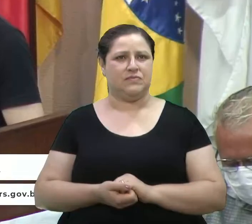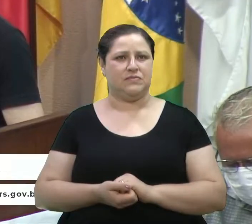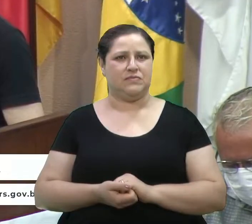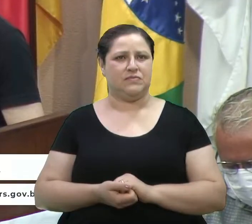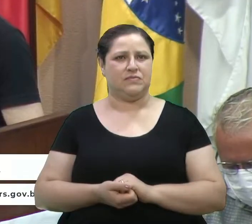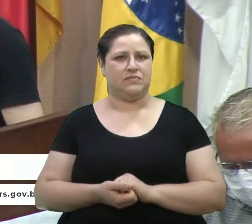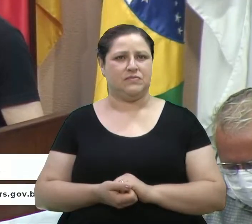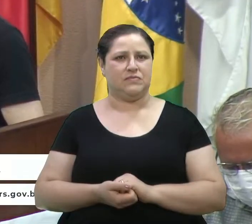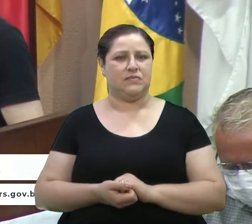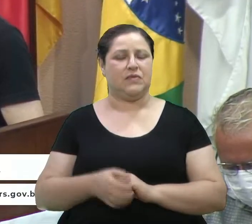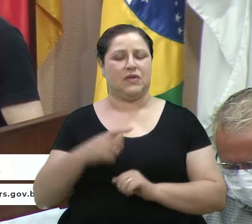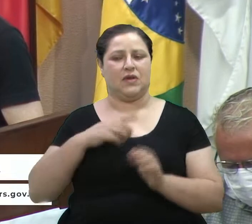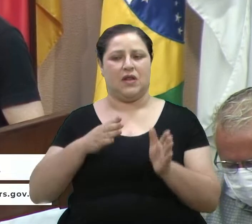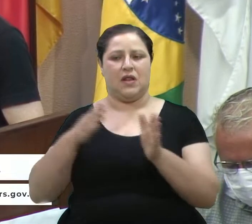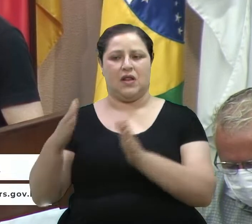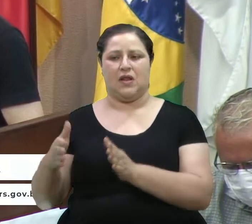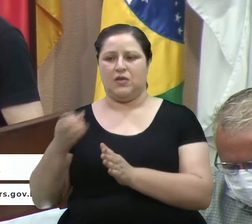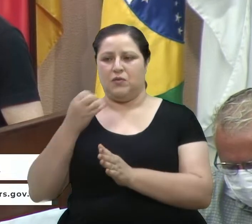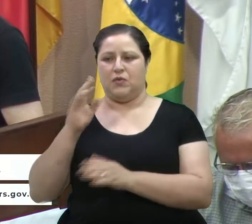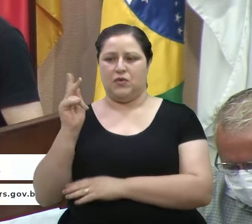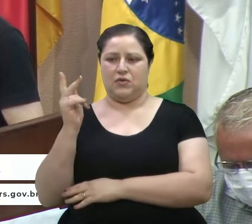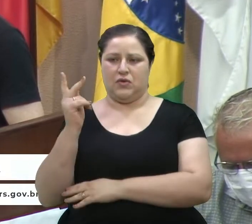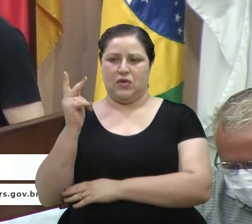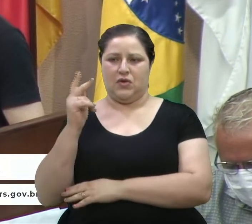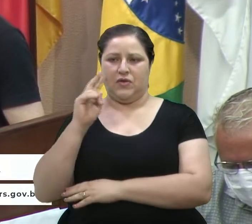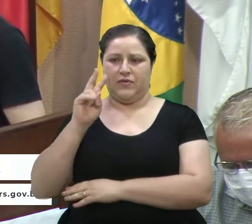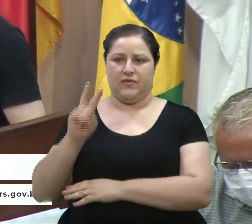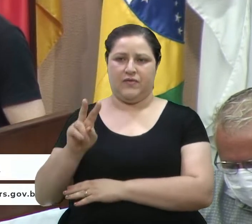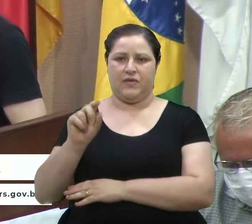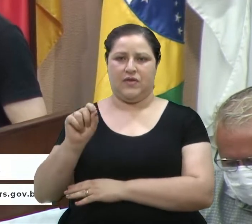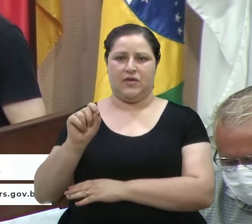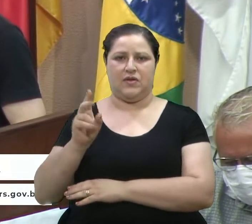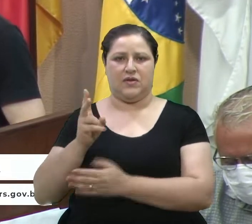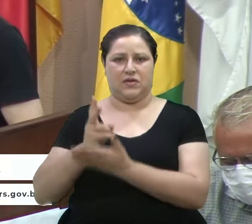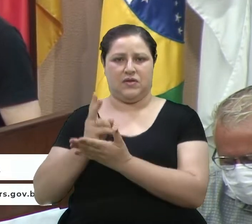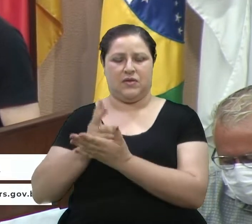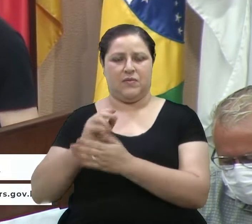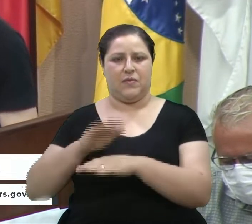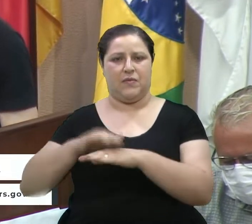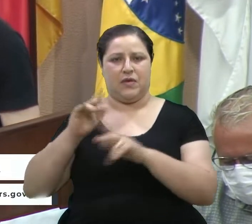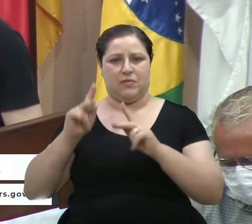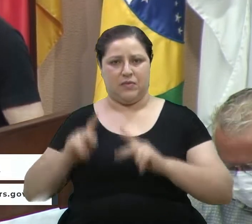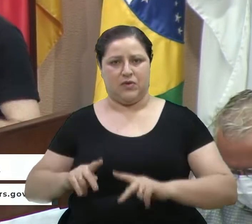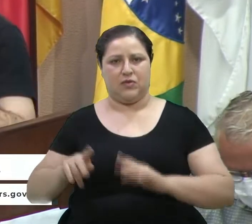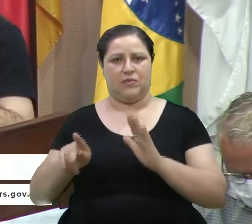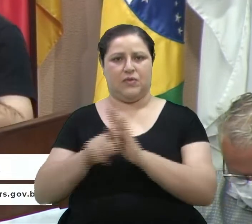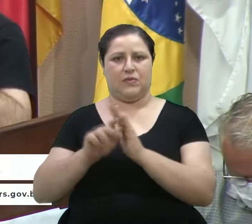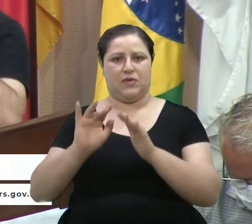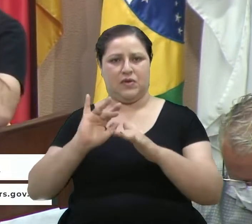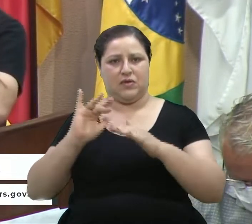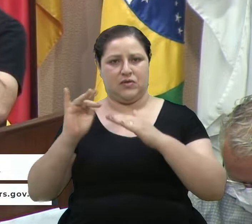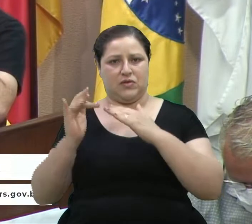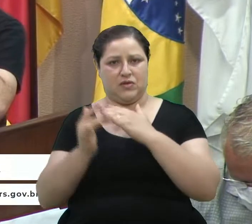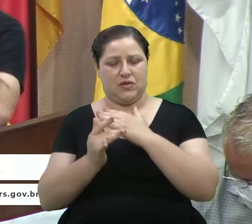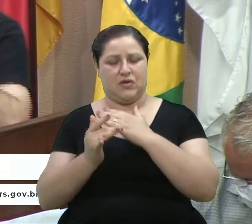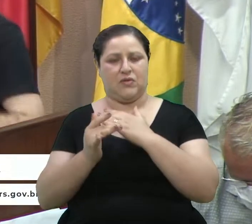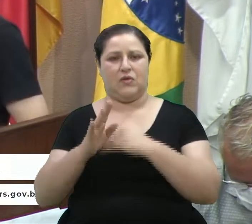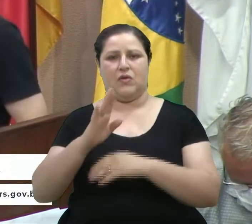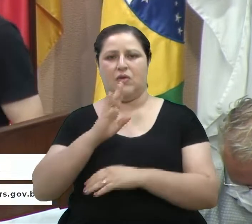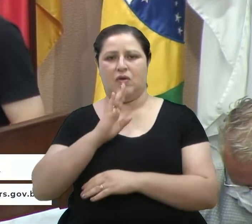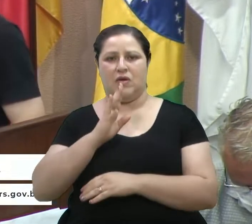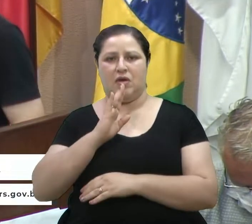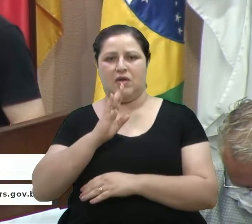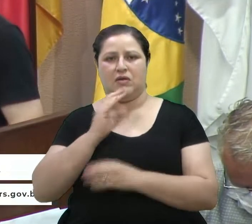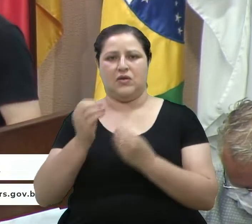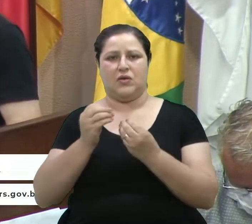O lado bom dessa história, o que a gente vê, é que cada vez mais as pessoas, através da rede social, têm conhecido como